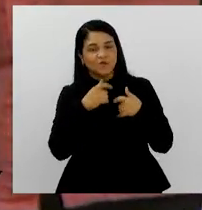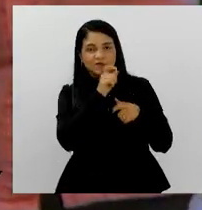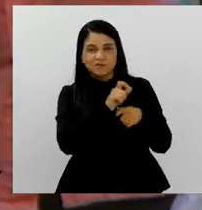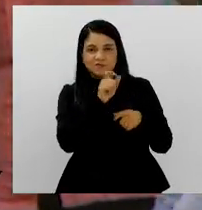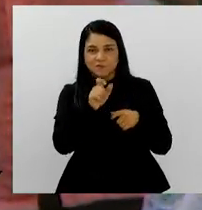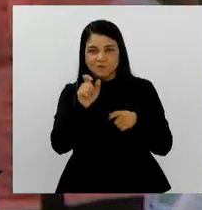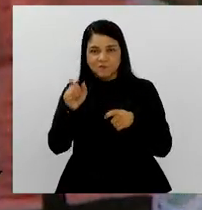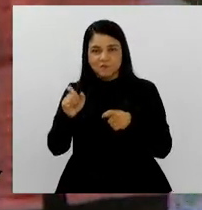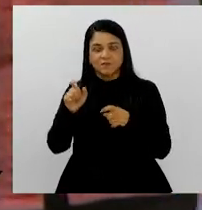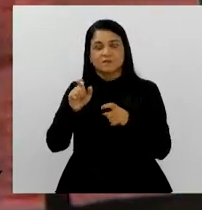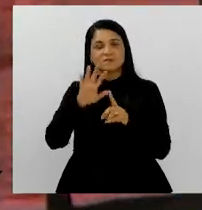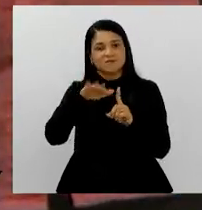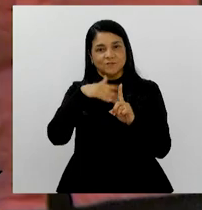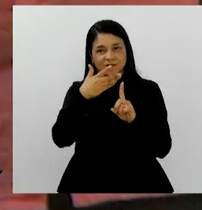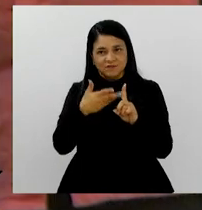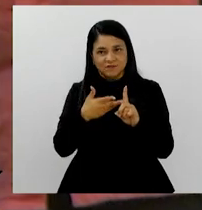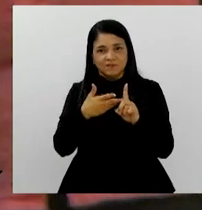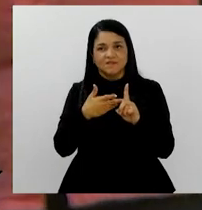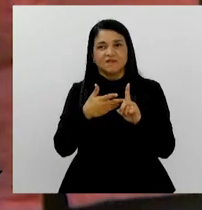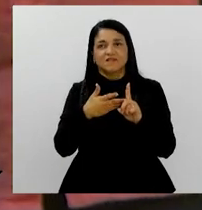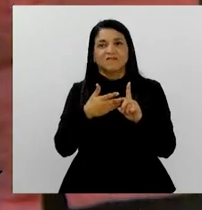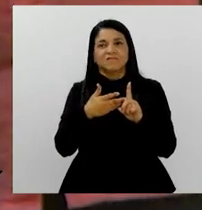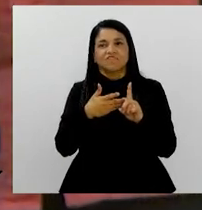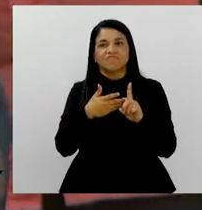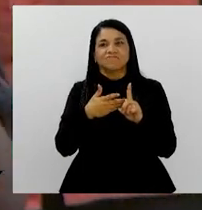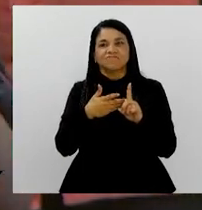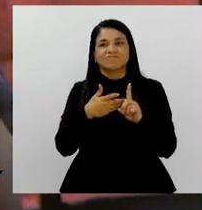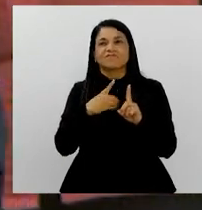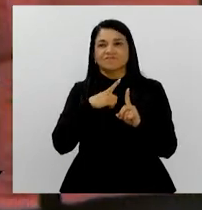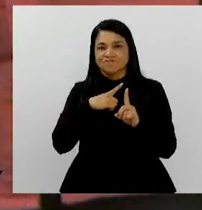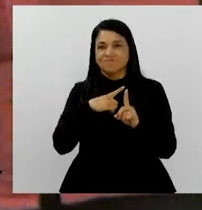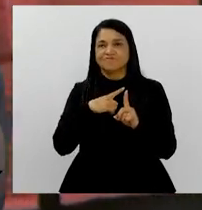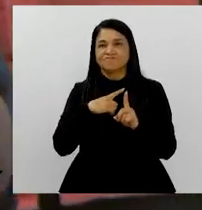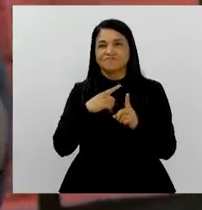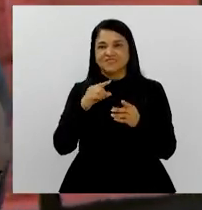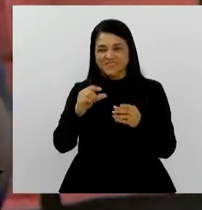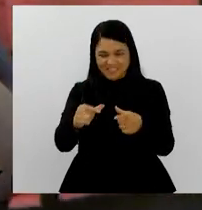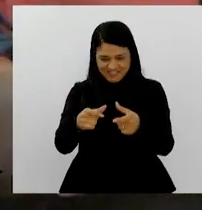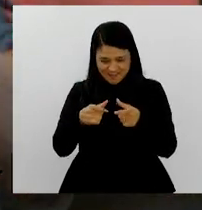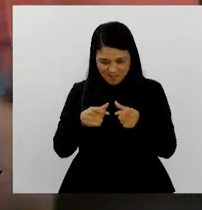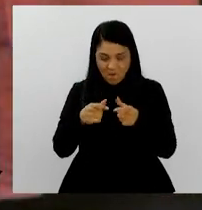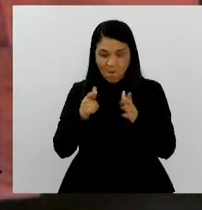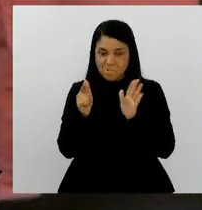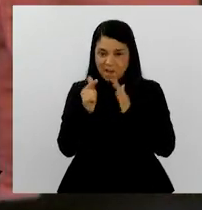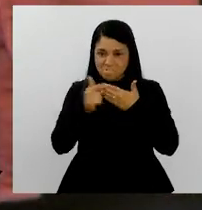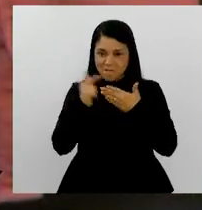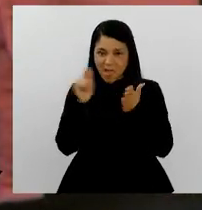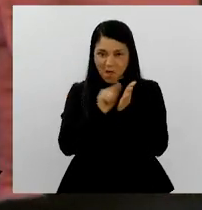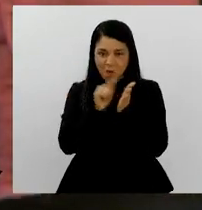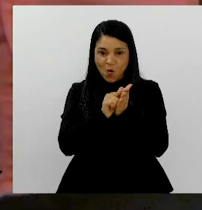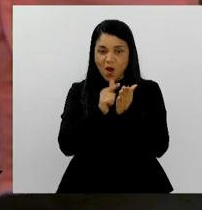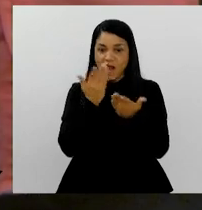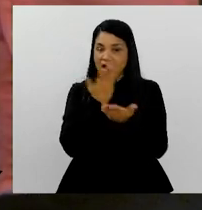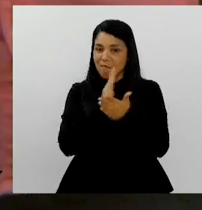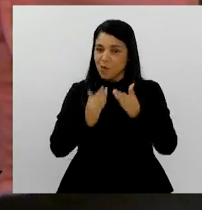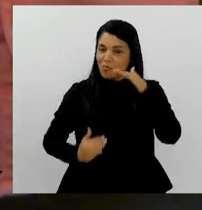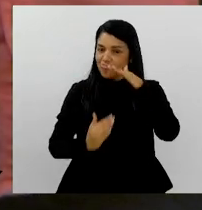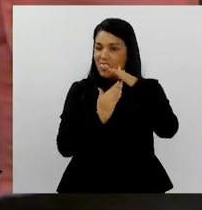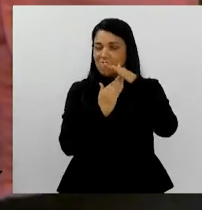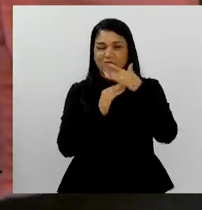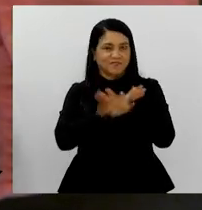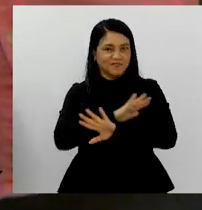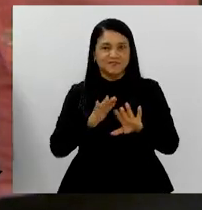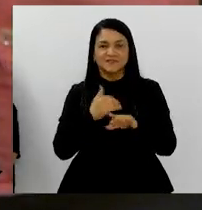noite. Mas eu certamente receberia um monte desses papeizinhos dizendo: seu tempo acabou, seu tempo acabou. Então eu